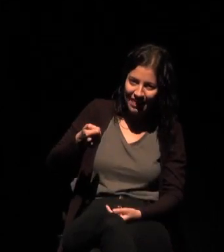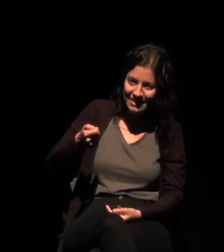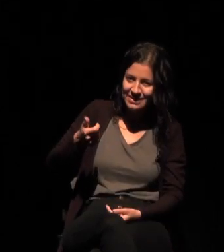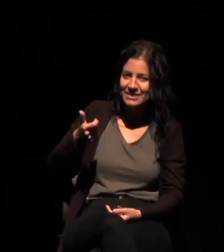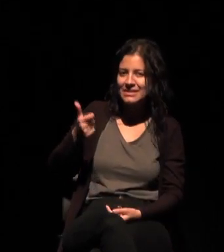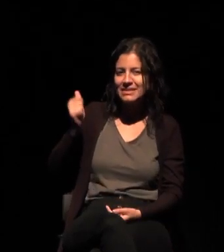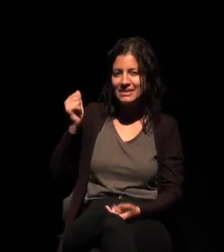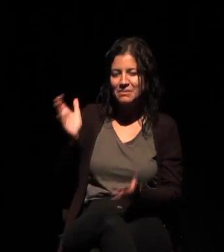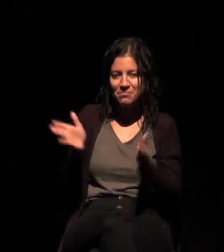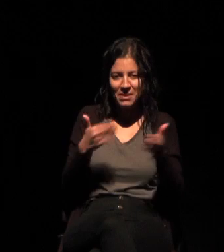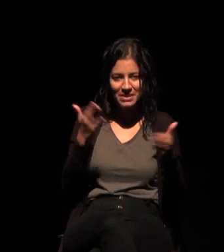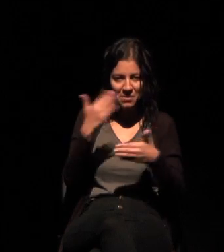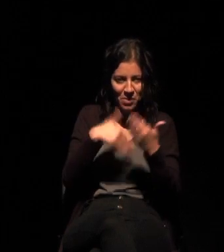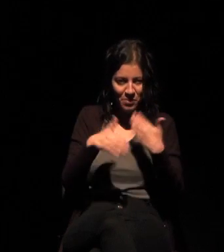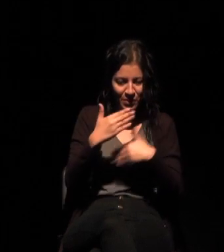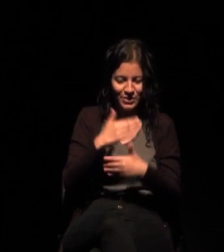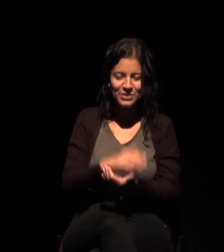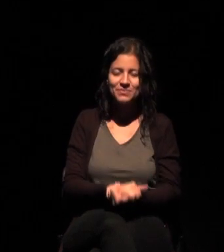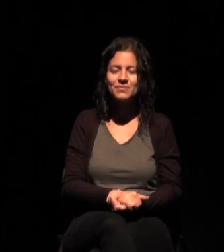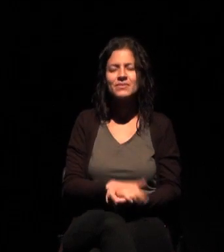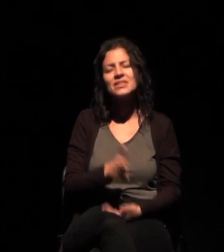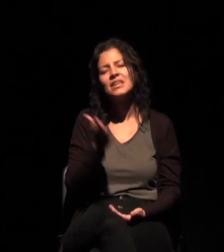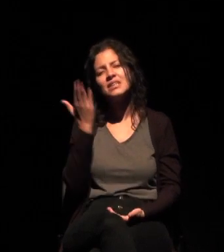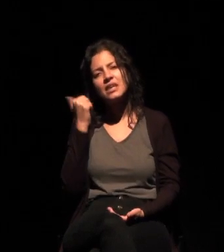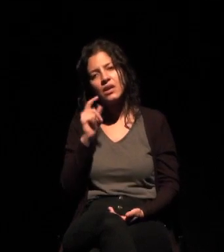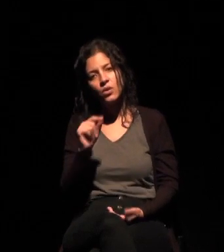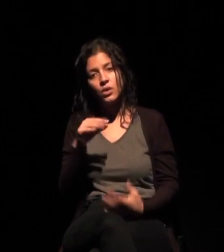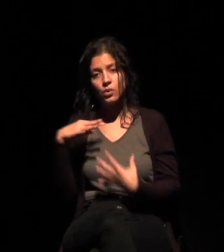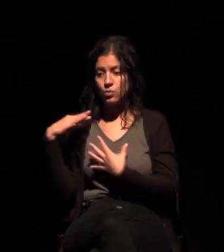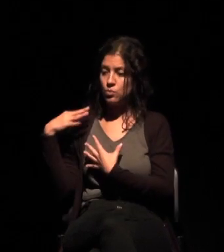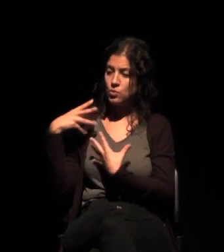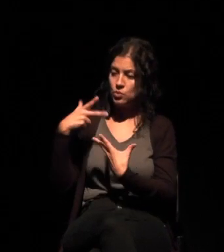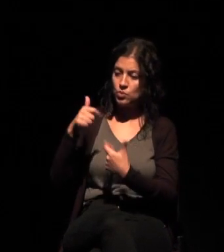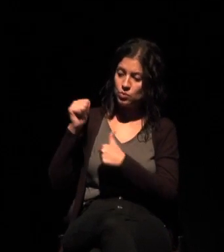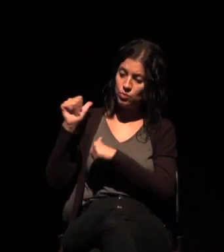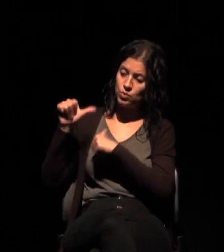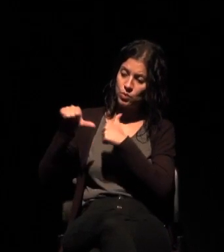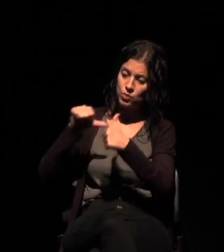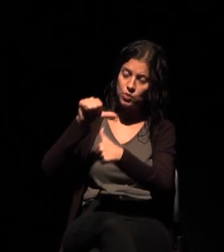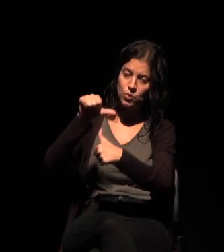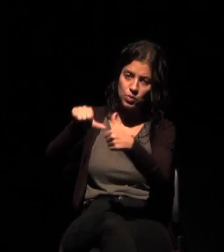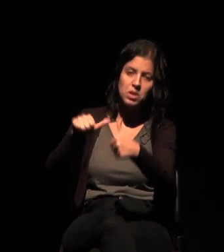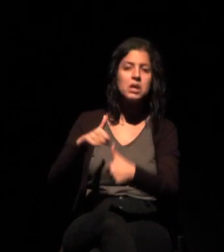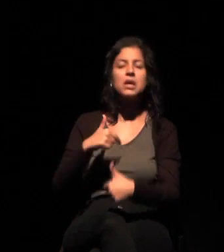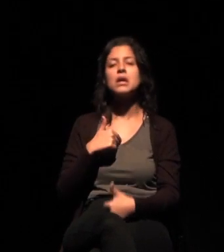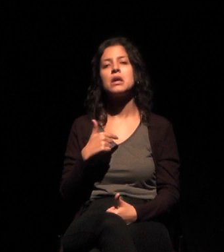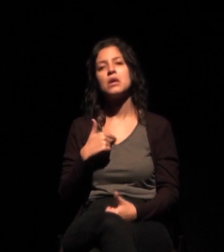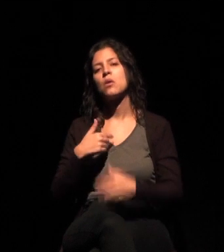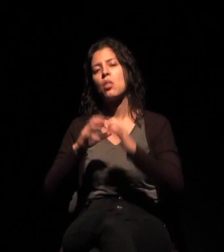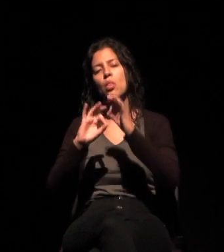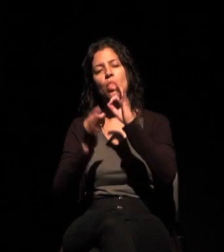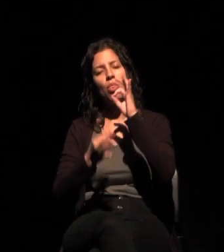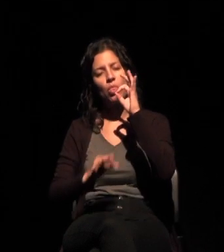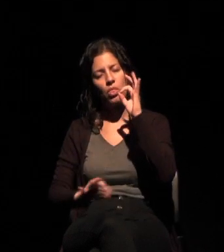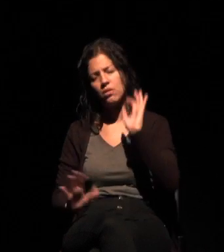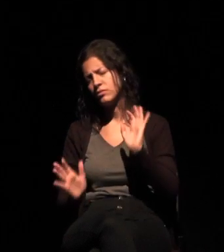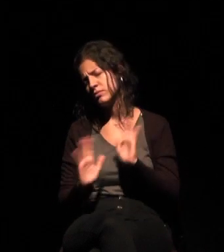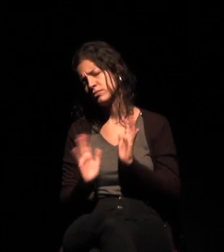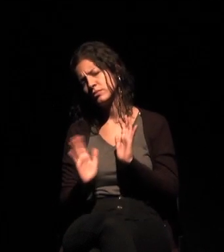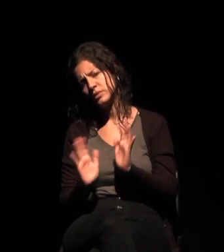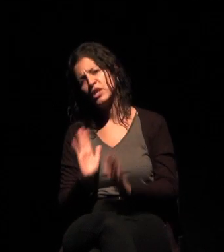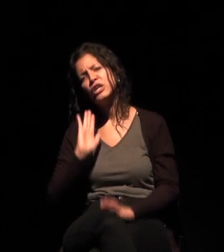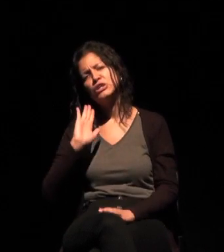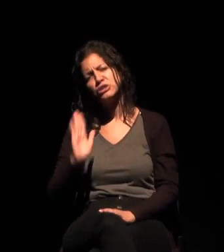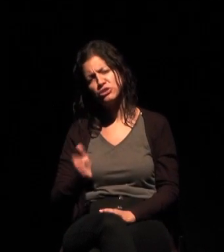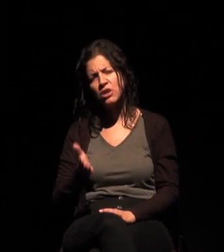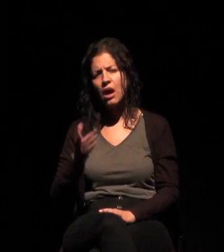o mundo têm usado muito depressa não vou estender me várias apresentações durante este